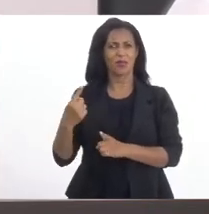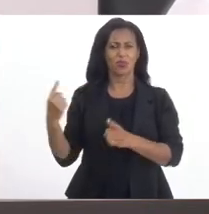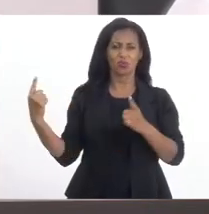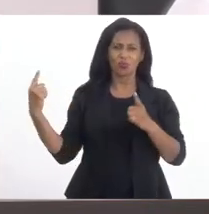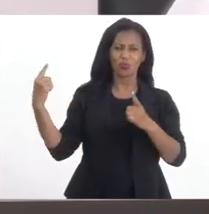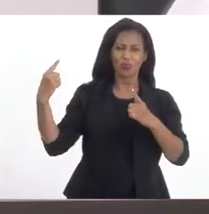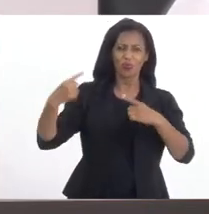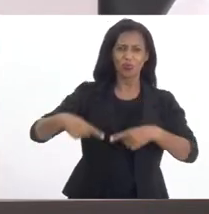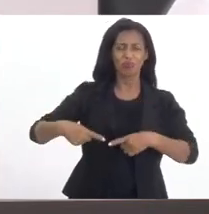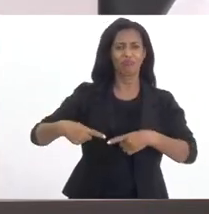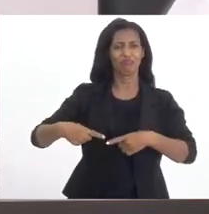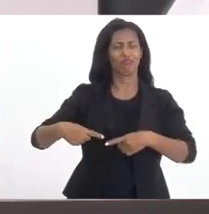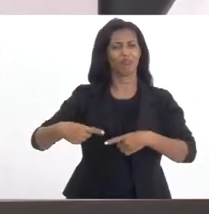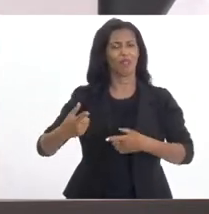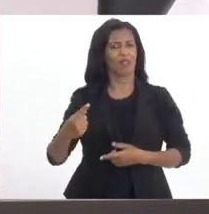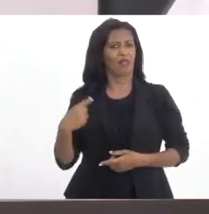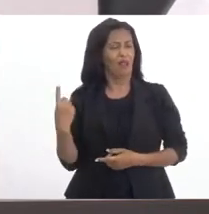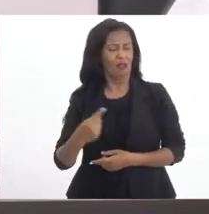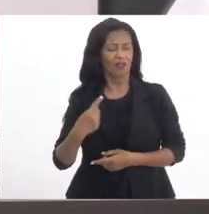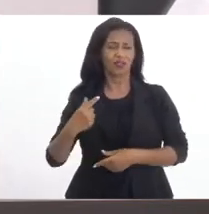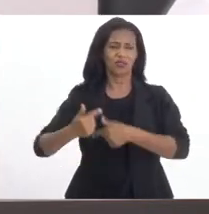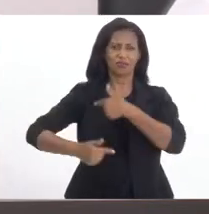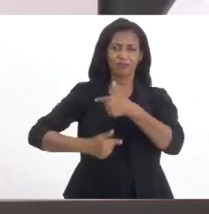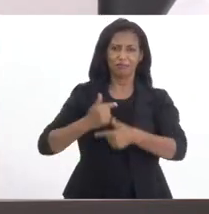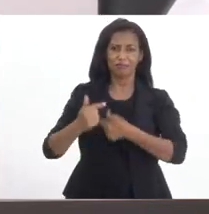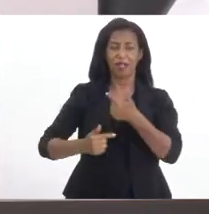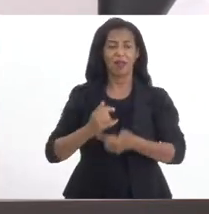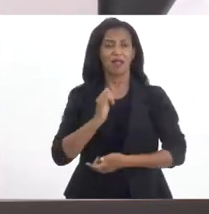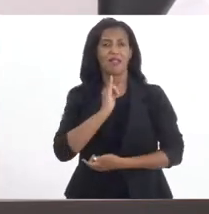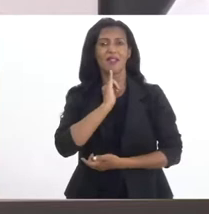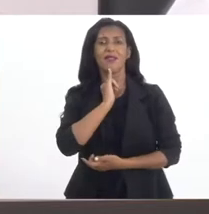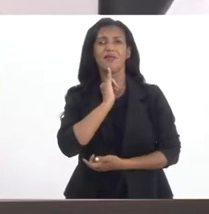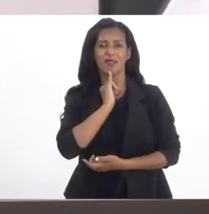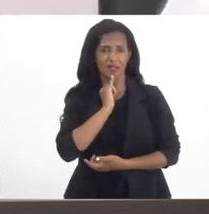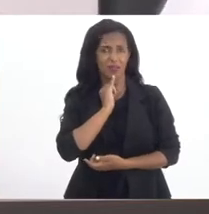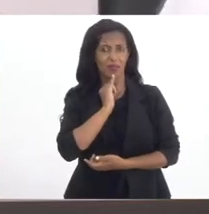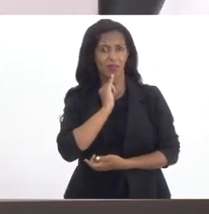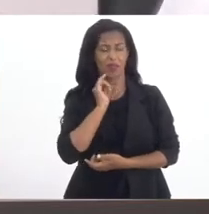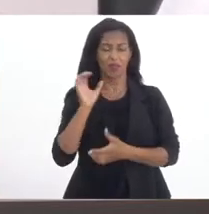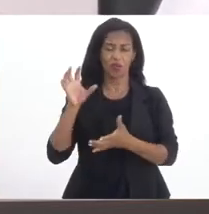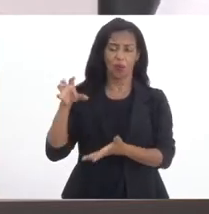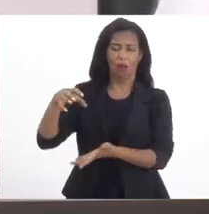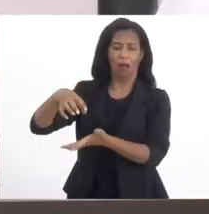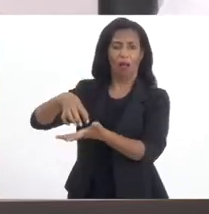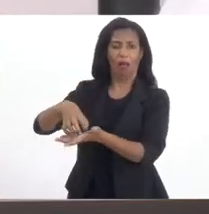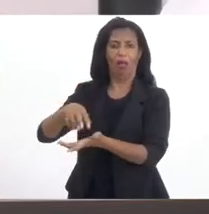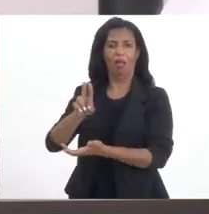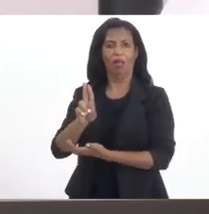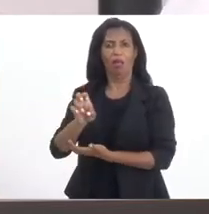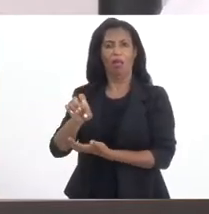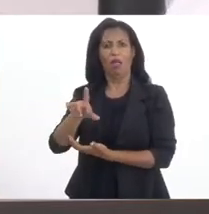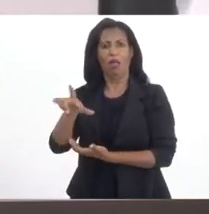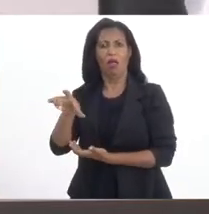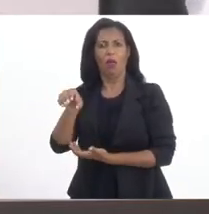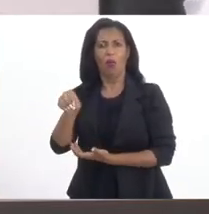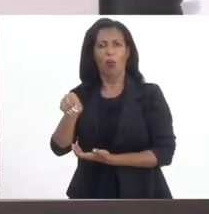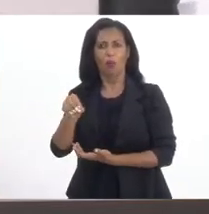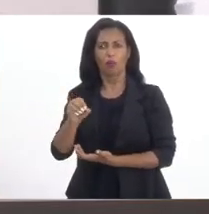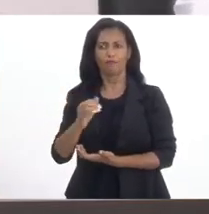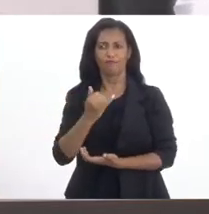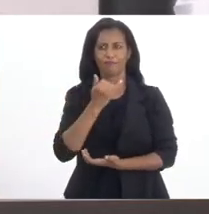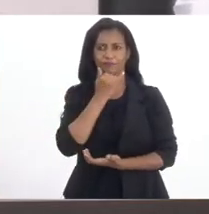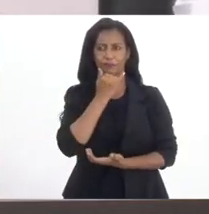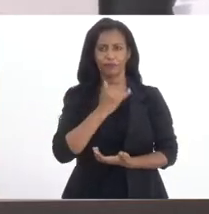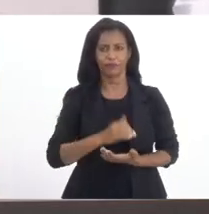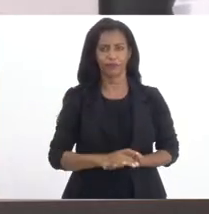desafios, né, que a gente tem enfrentado e que, infelizmente, quando são com relação ao UESO, tem se mostrado... Mas às vezes eu chego com cedo. Eu falei, mas você não chega